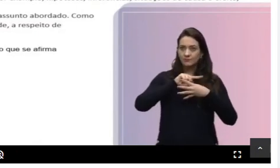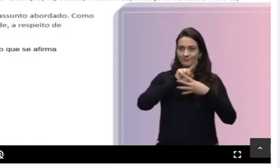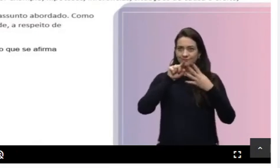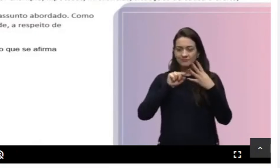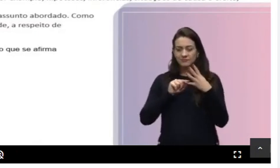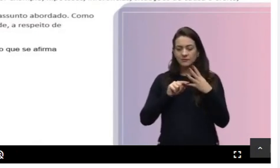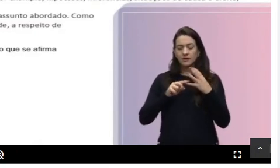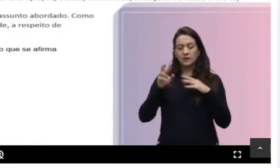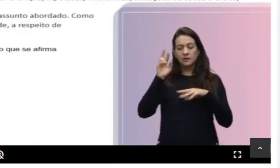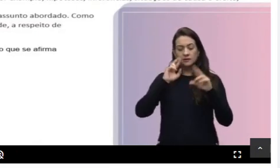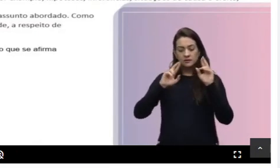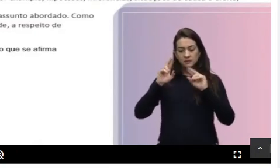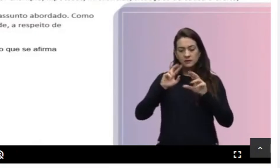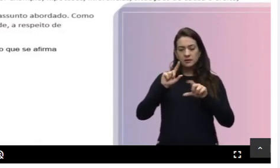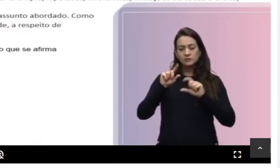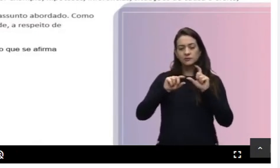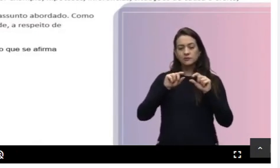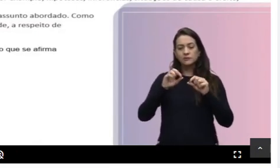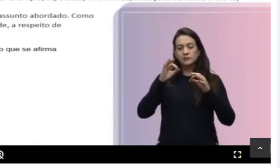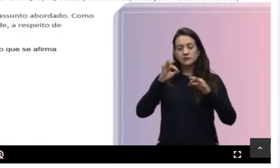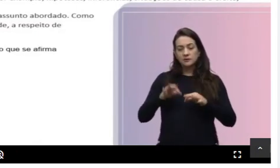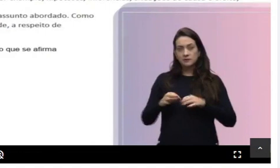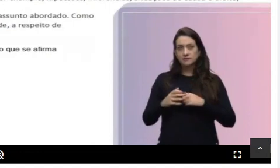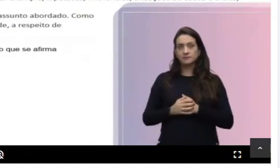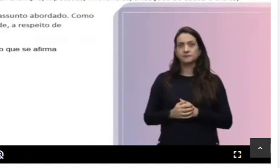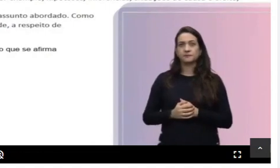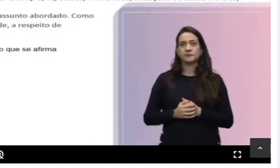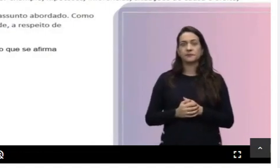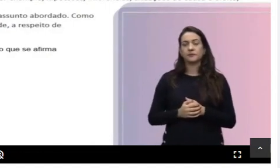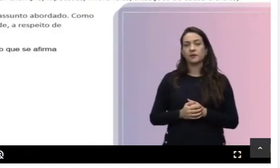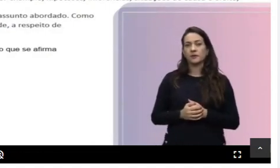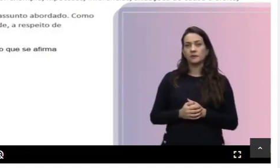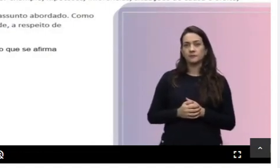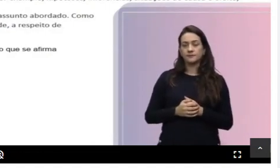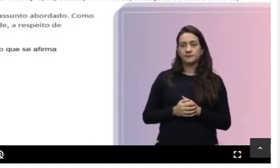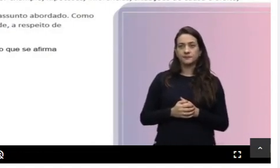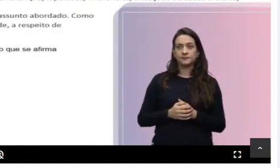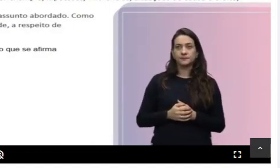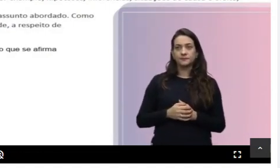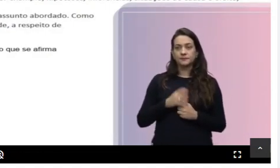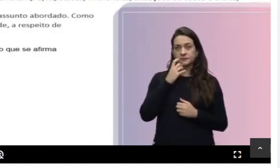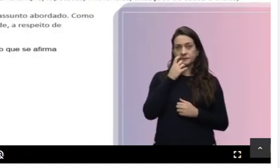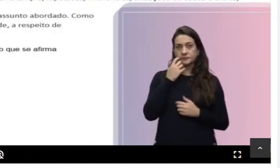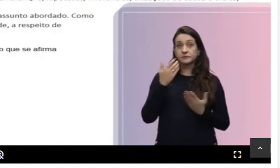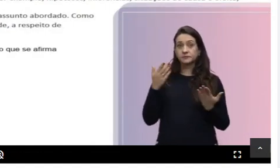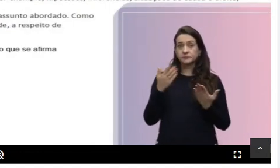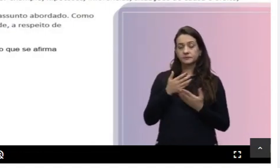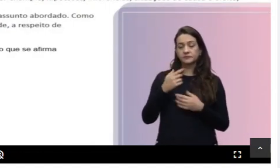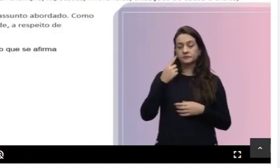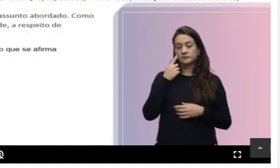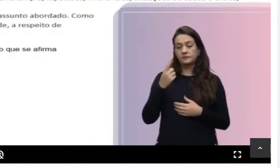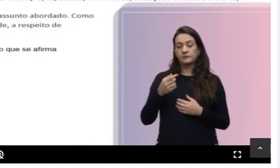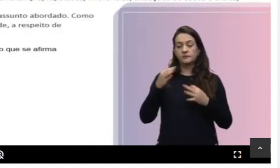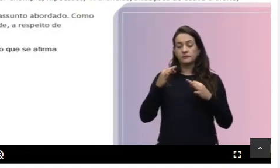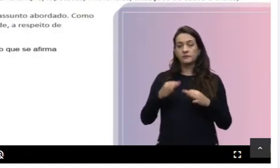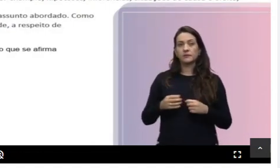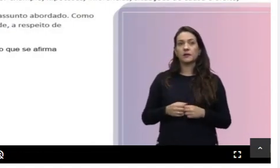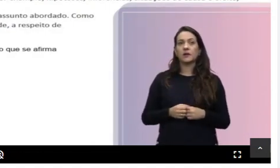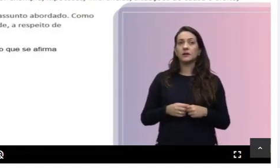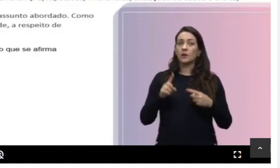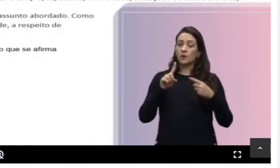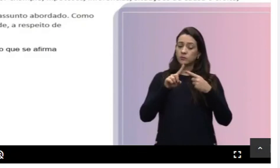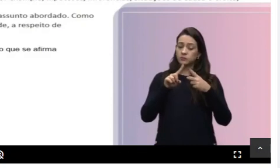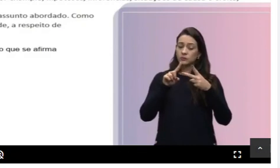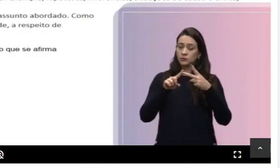as afirmativas e eu vou ter que ver nas alternativas qual é a relação que está correta, né? Então, a gente viu que apenas a 1 e a